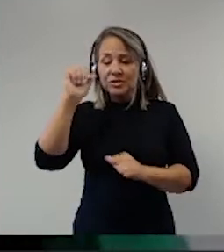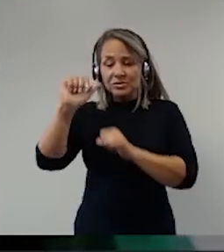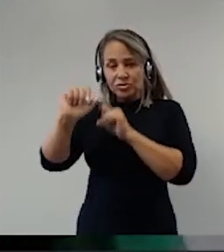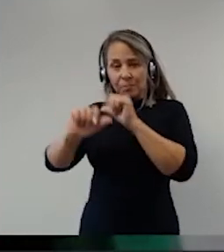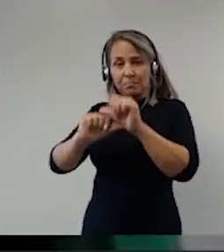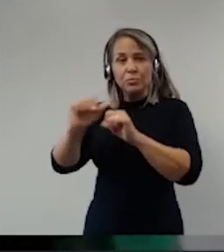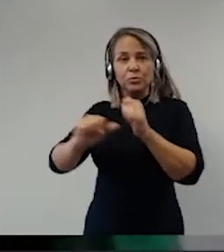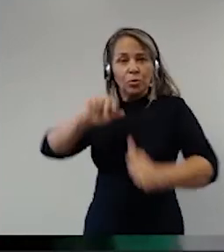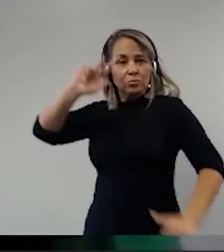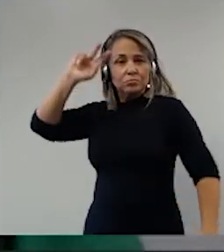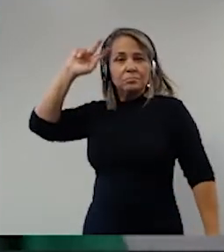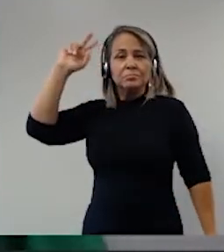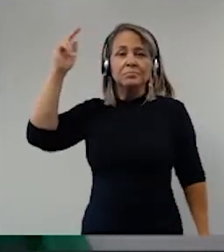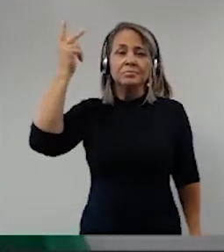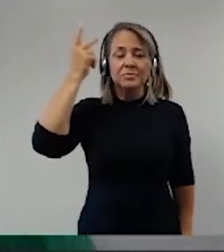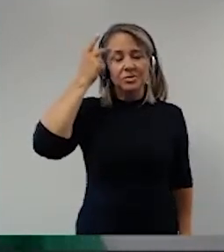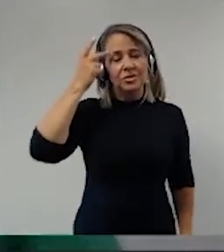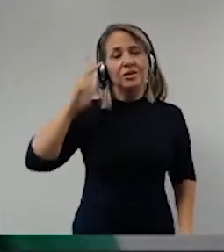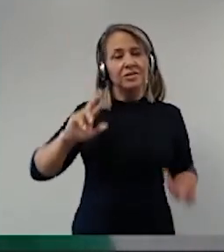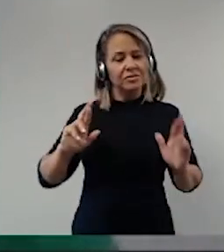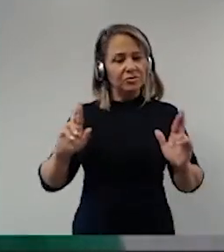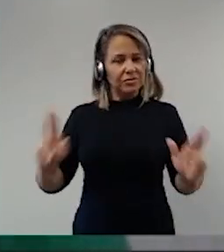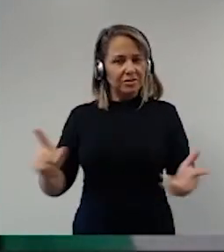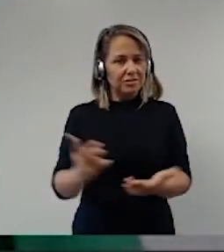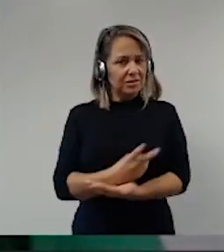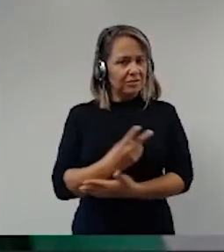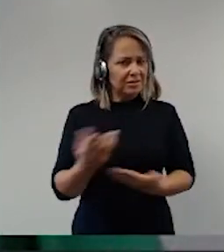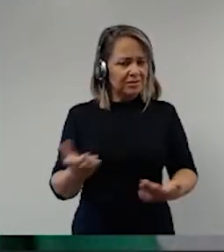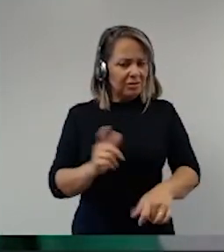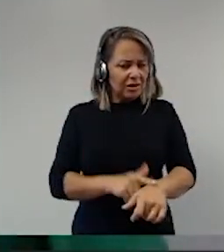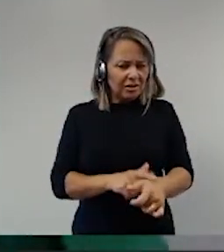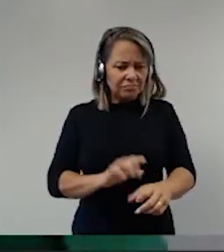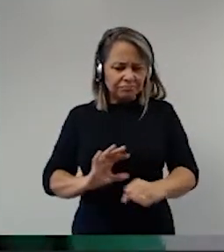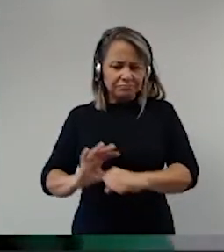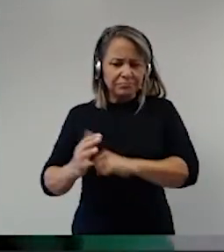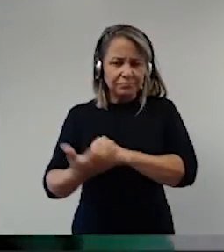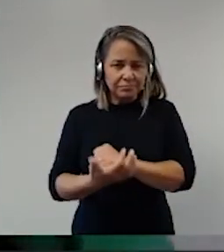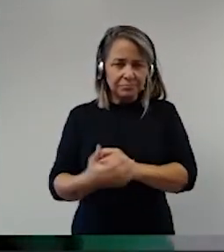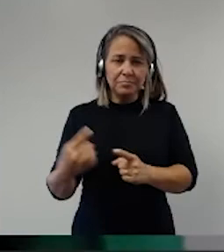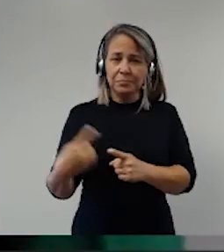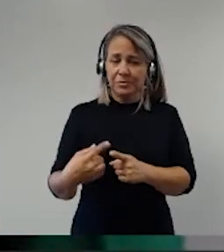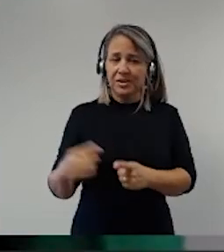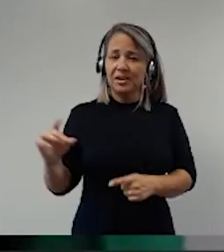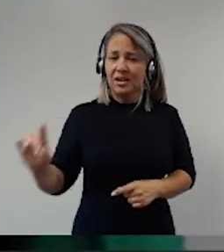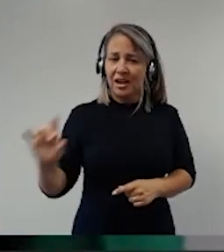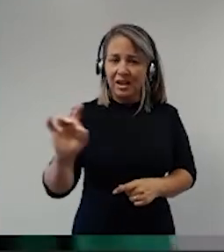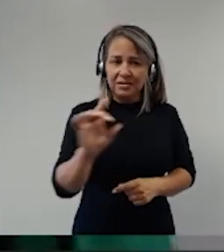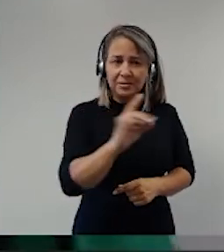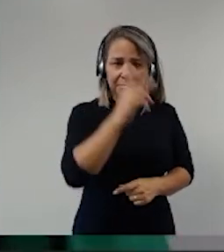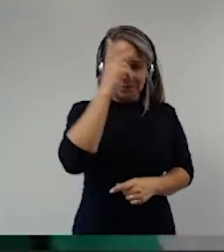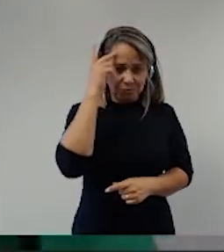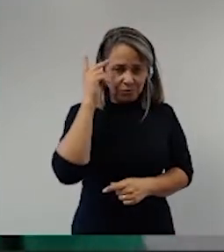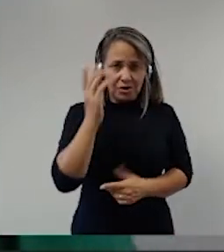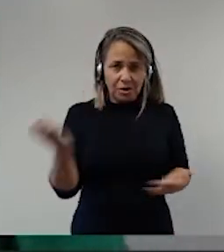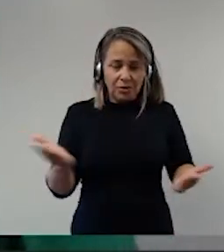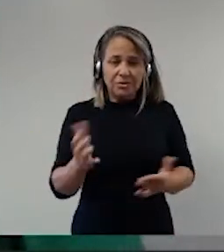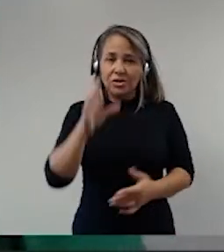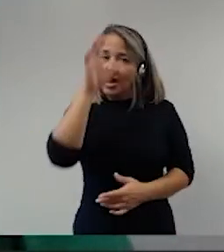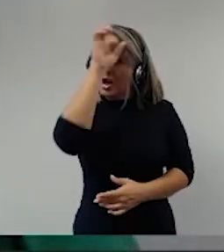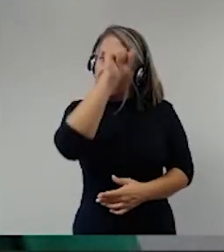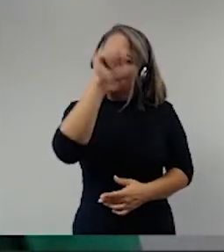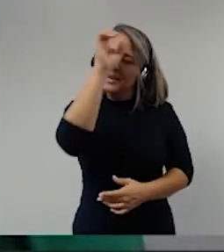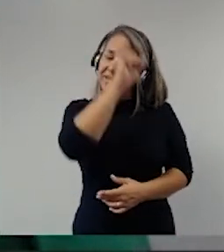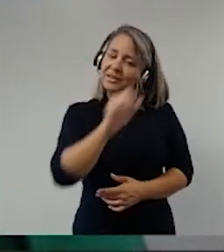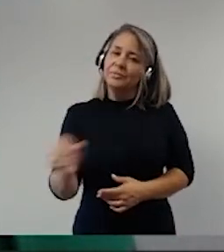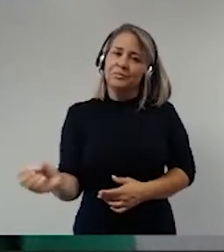ou ter nenhuma diferença do que aconteceu durante essa pandemia? Porque cada um aqui, de alguma forma, aprendeu alguma